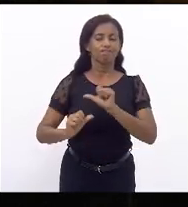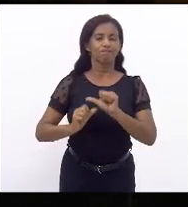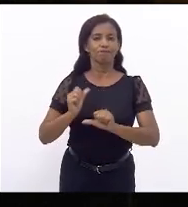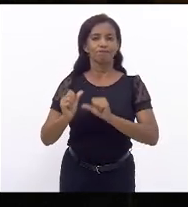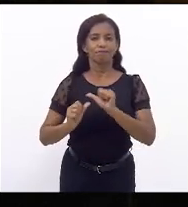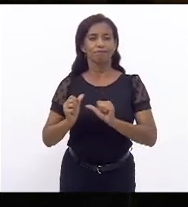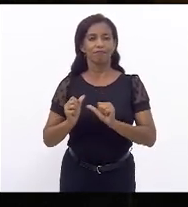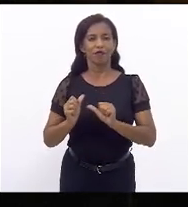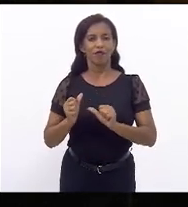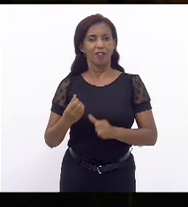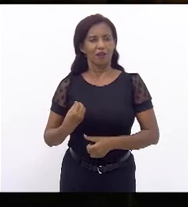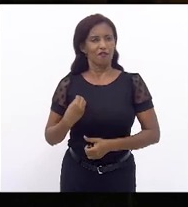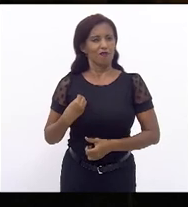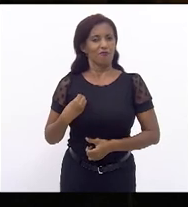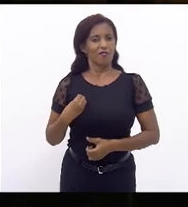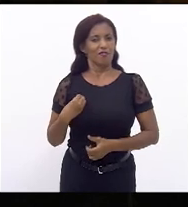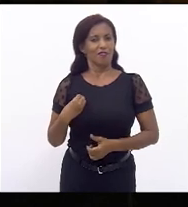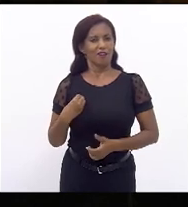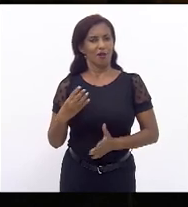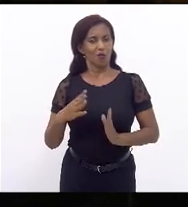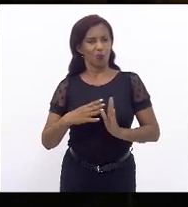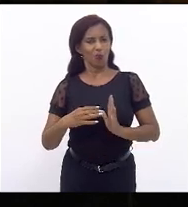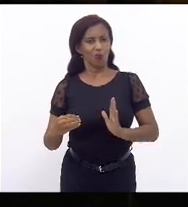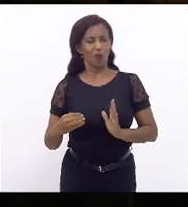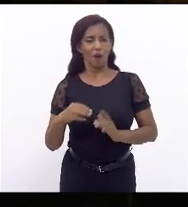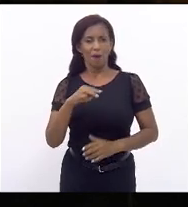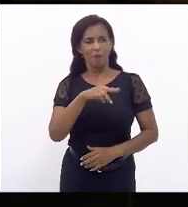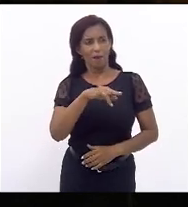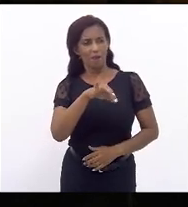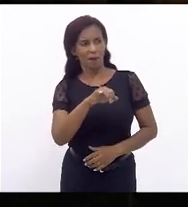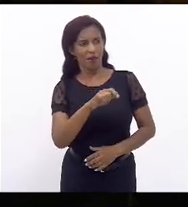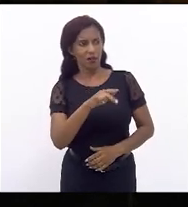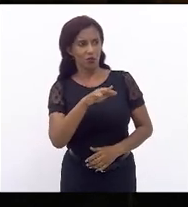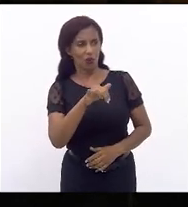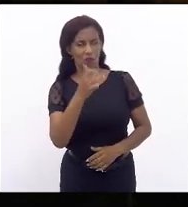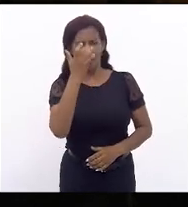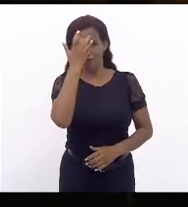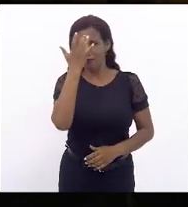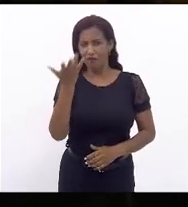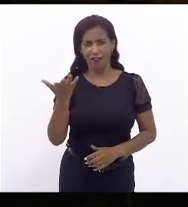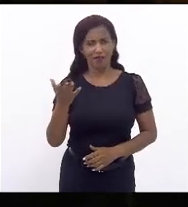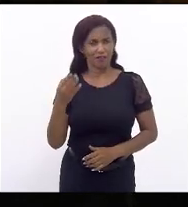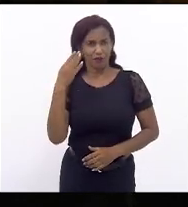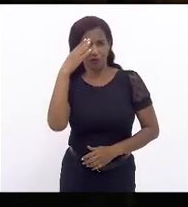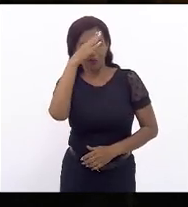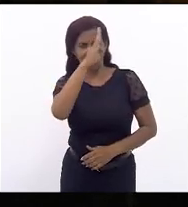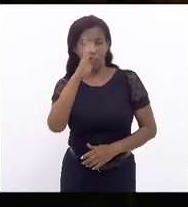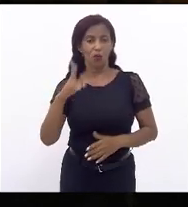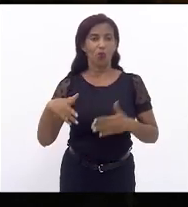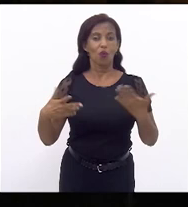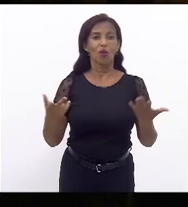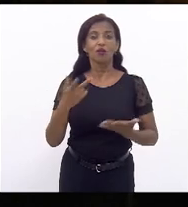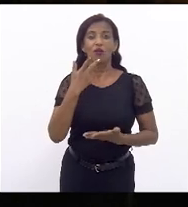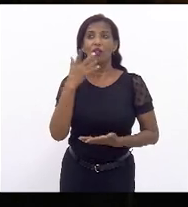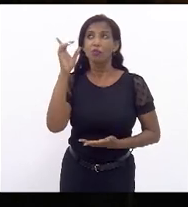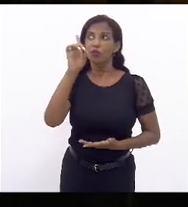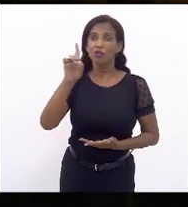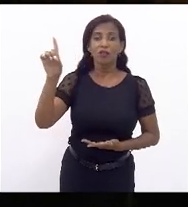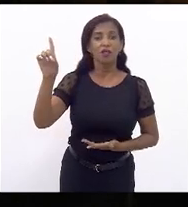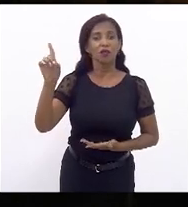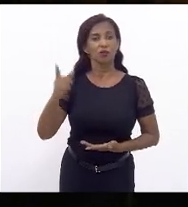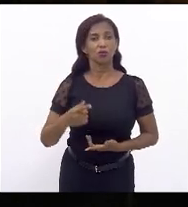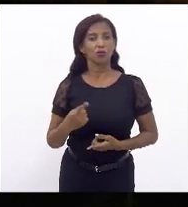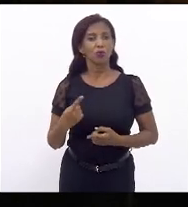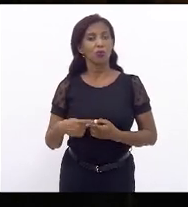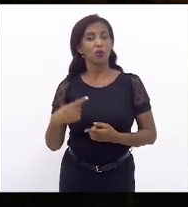estilo de vida. Deputado Márcio Galberto, é muito fácil ser bolsonarista quando nós falamos de Deus,